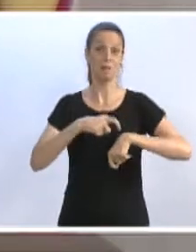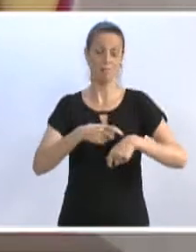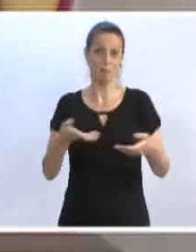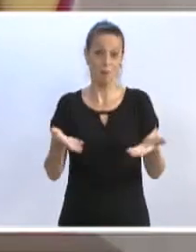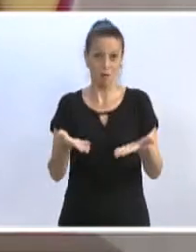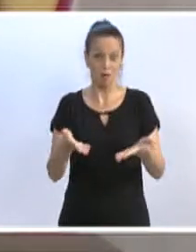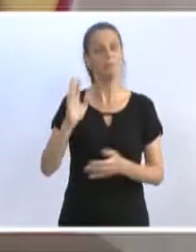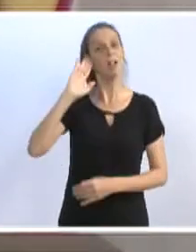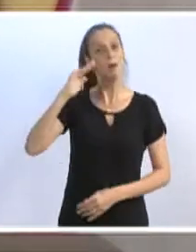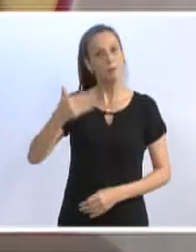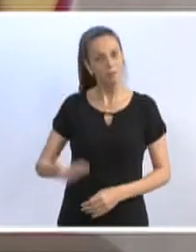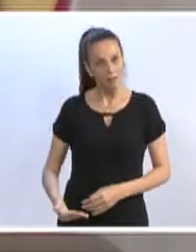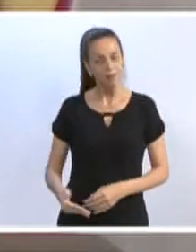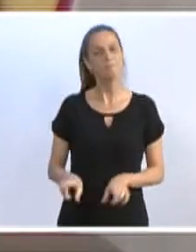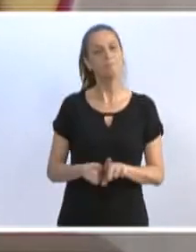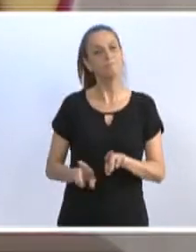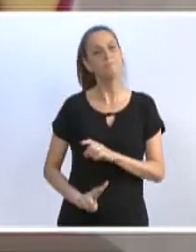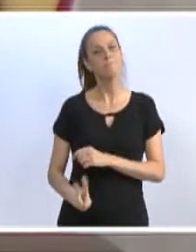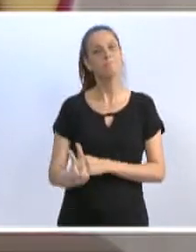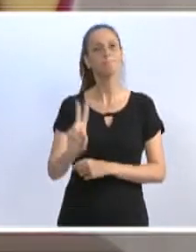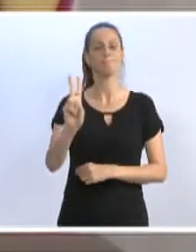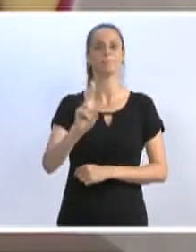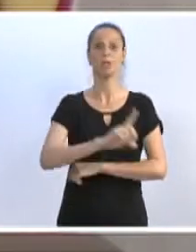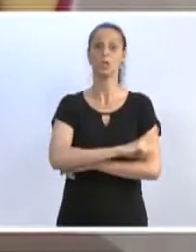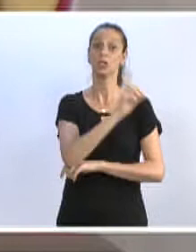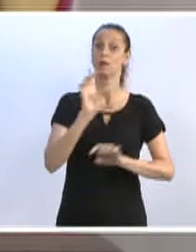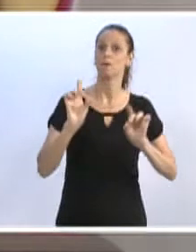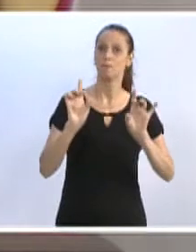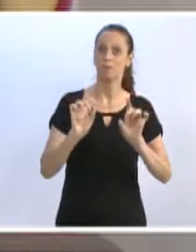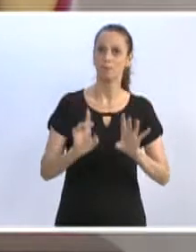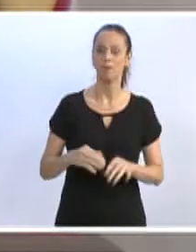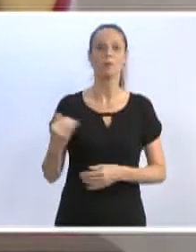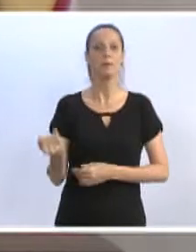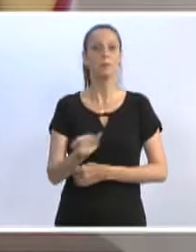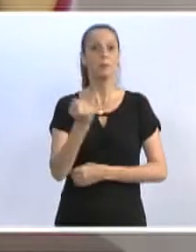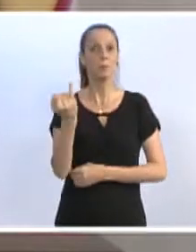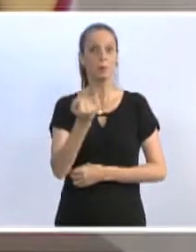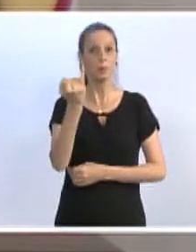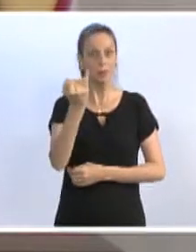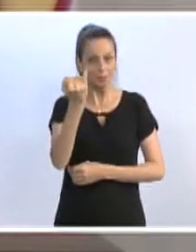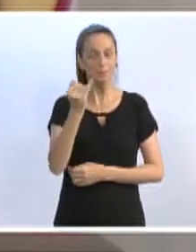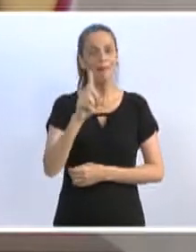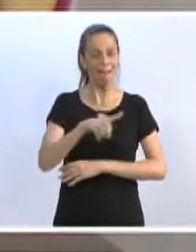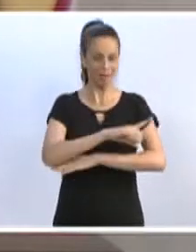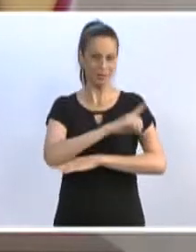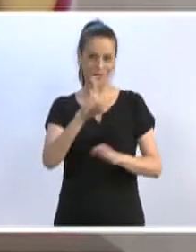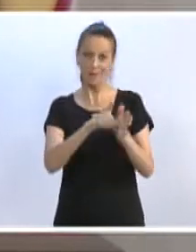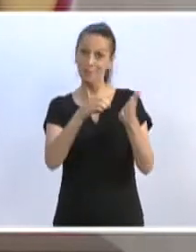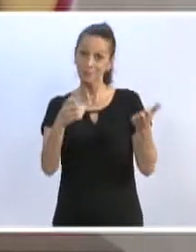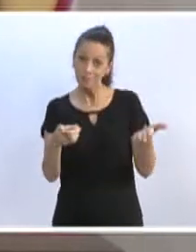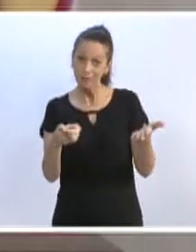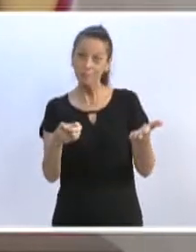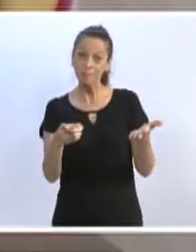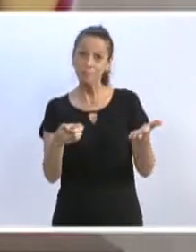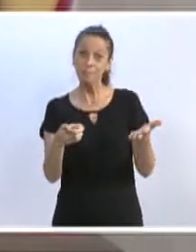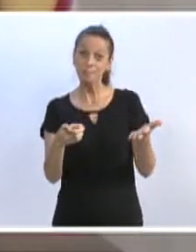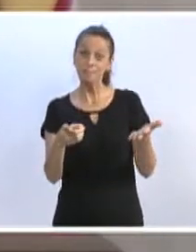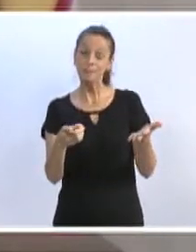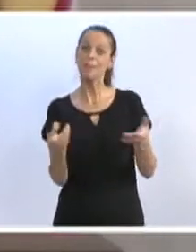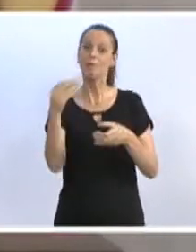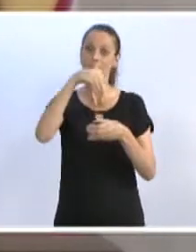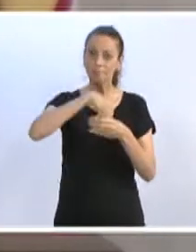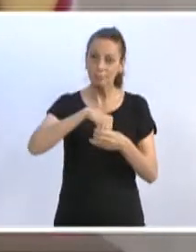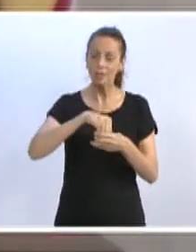para homenagear e valorizar datas especiais e importantes, como o Dia da Bíblia, que integra o